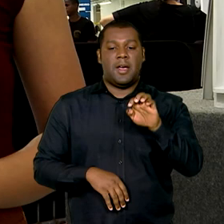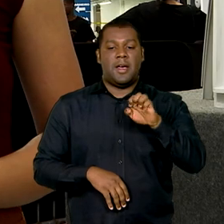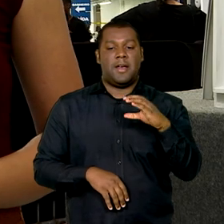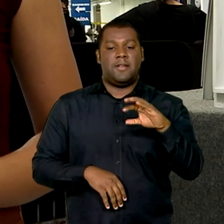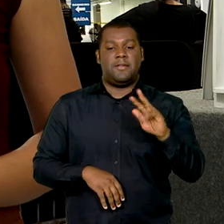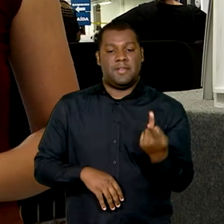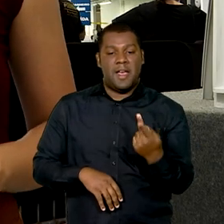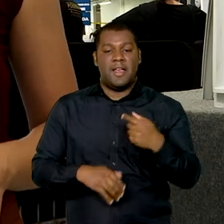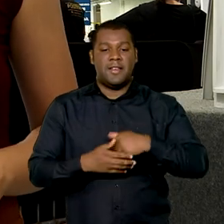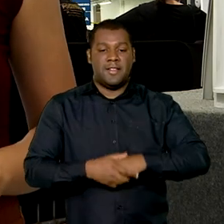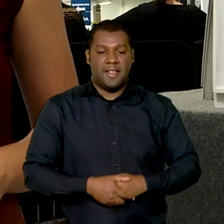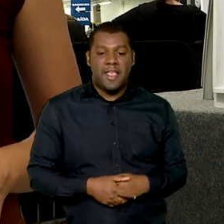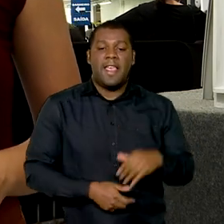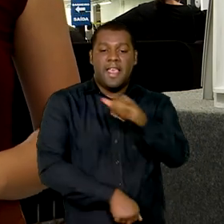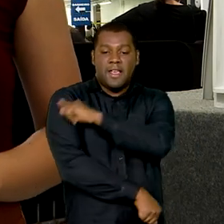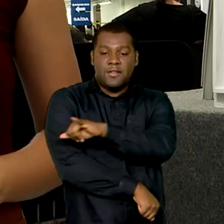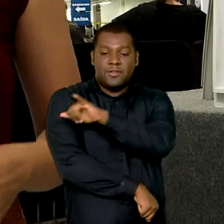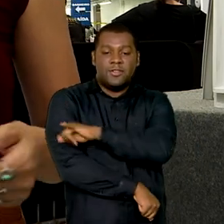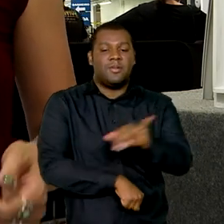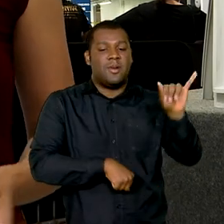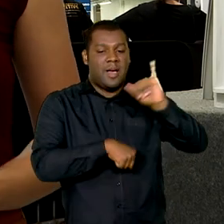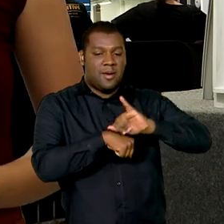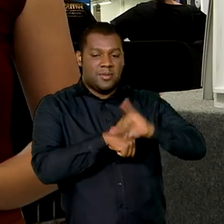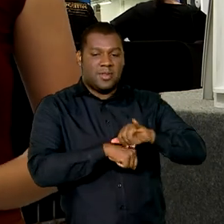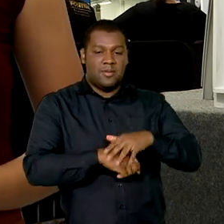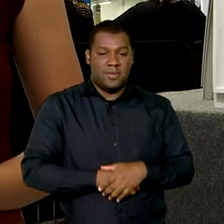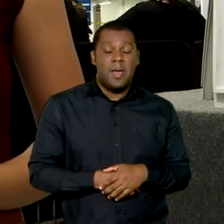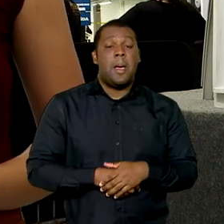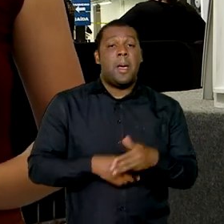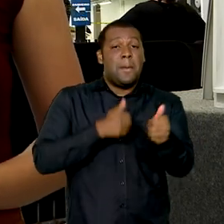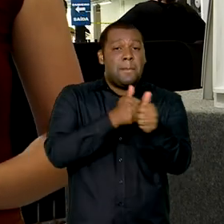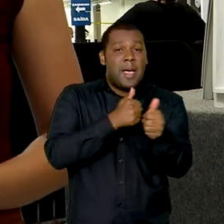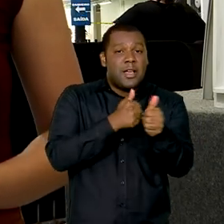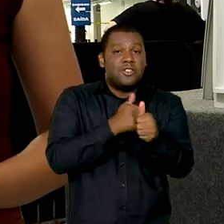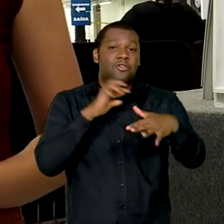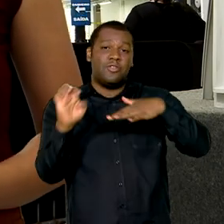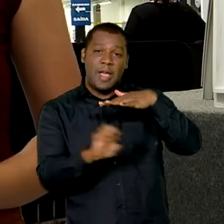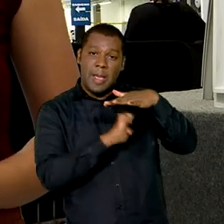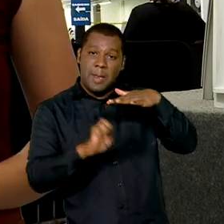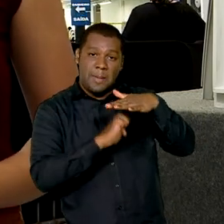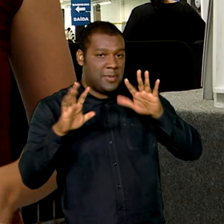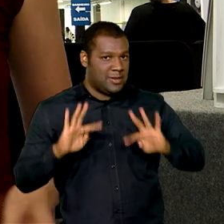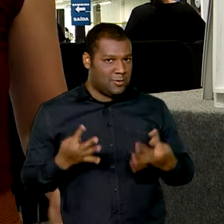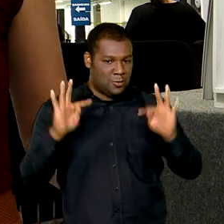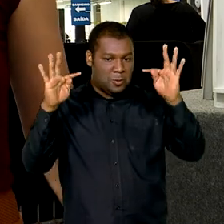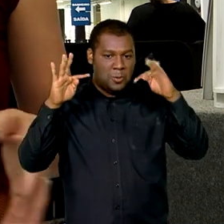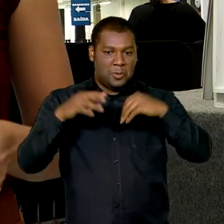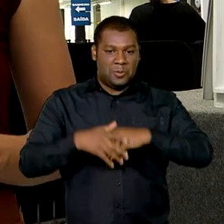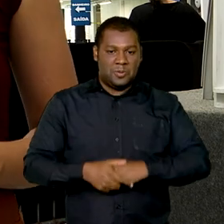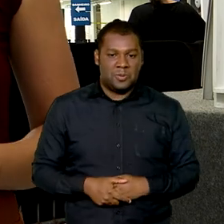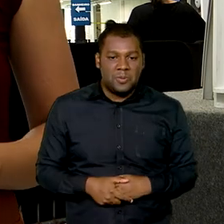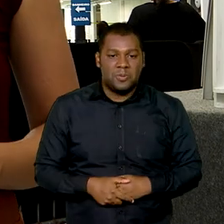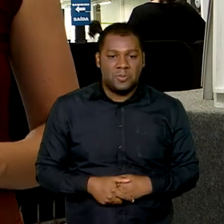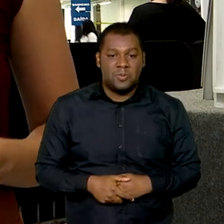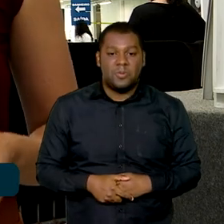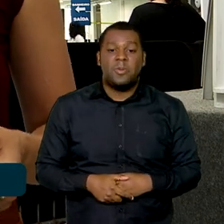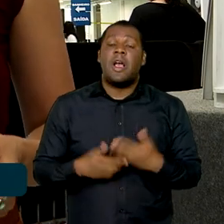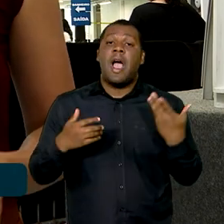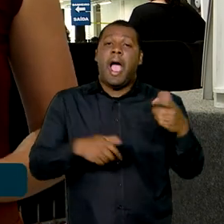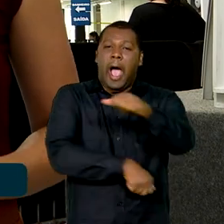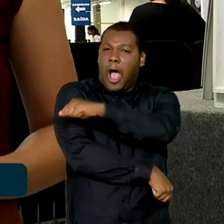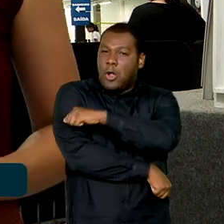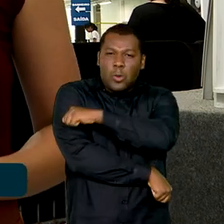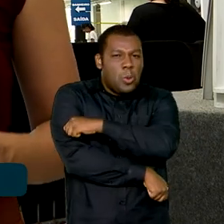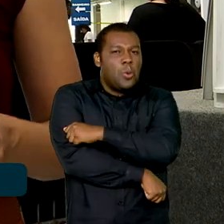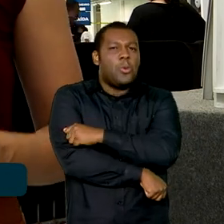na região portuária do Rio, ao lado de empresas e startups de tecnologia. Para atrair estudantes de todo